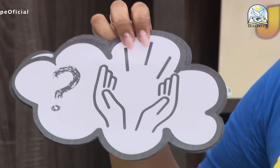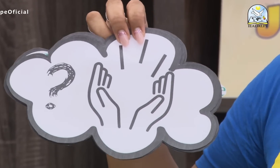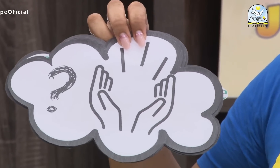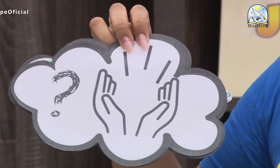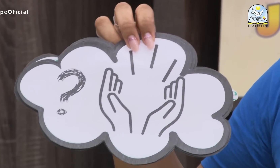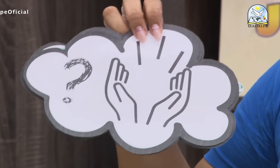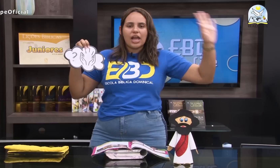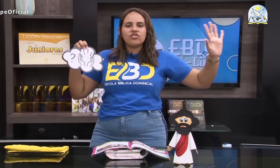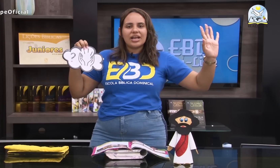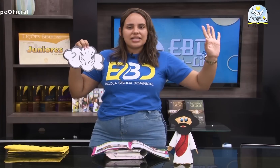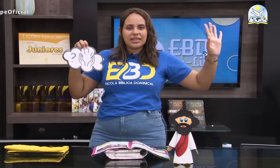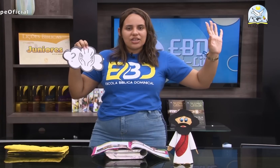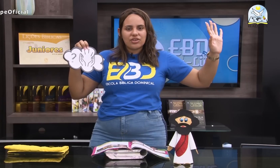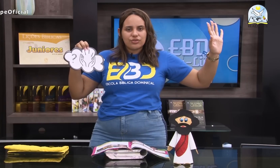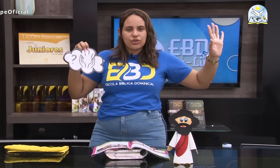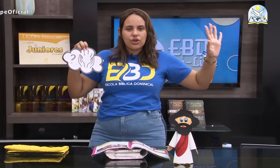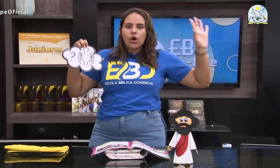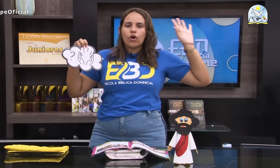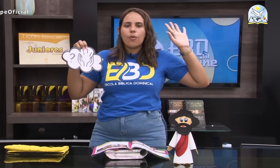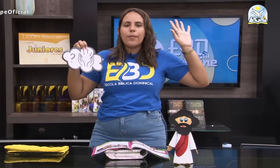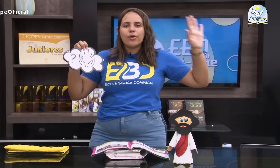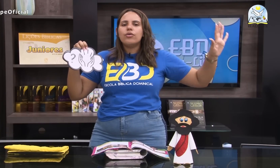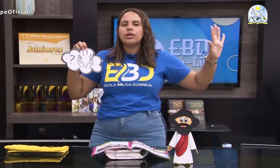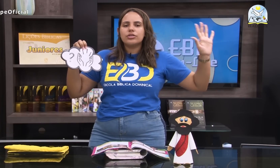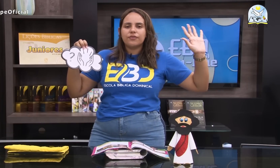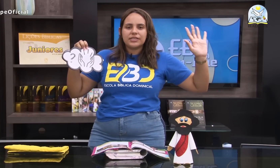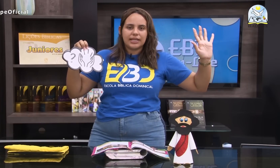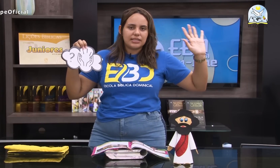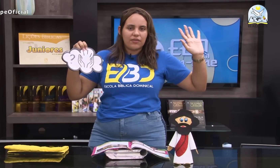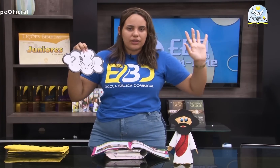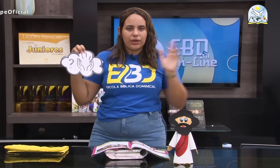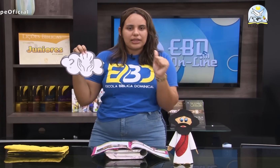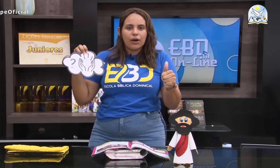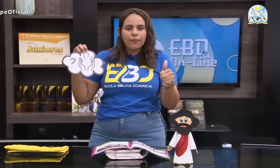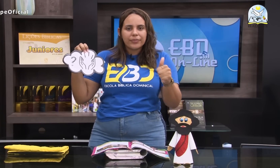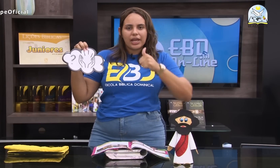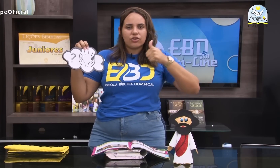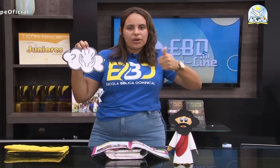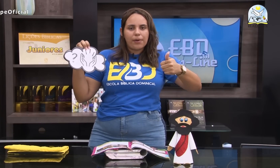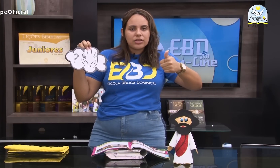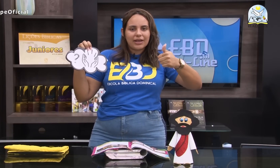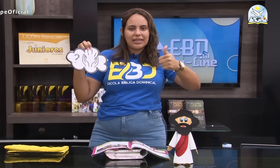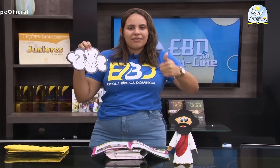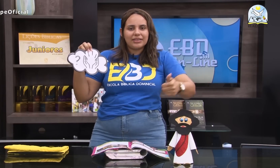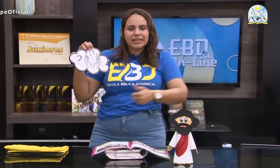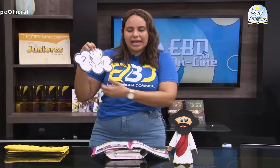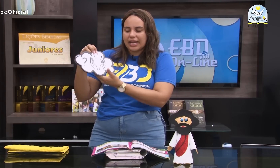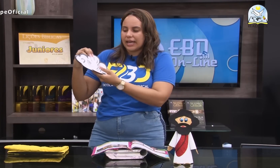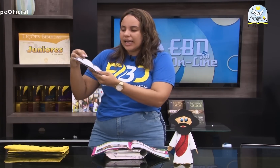assim, supondo, né? Eu já aceitei Jesus como meu único e suficiente salvador. Então, eu